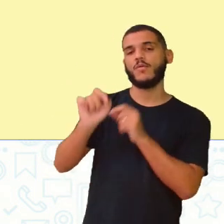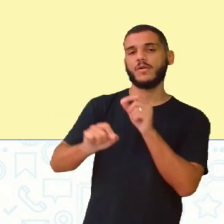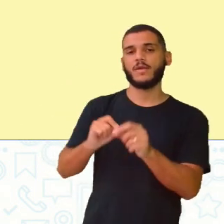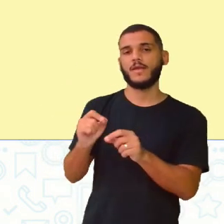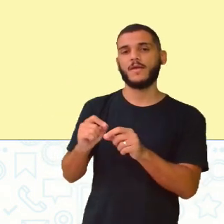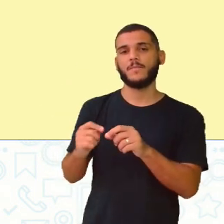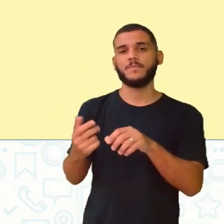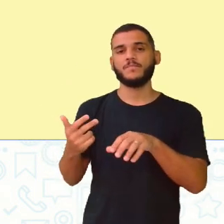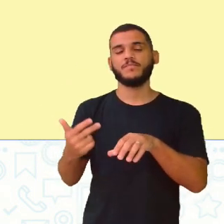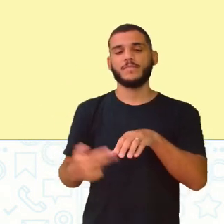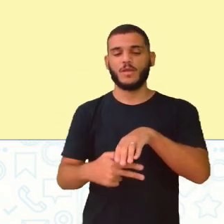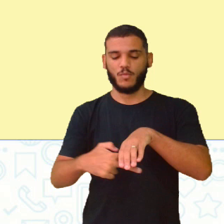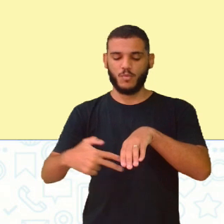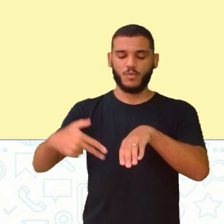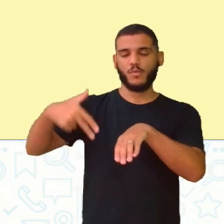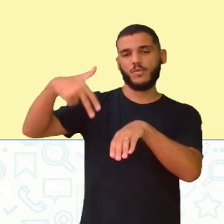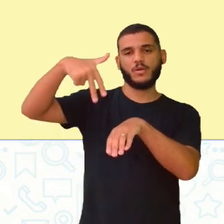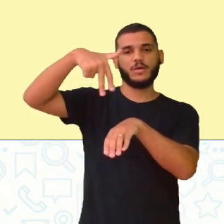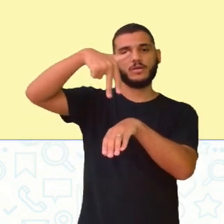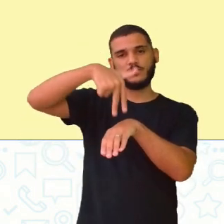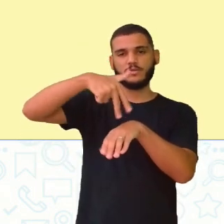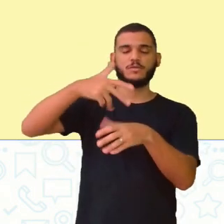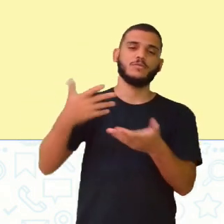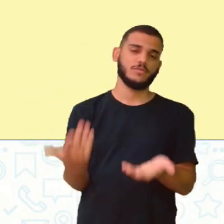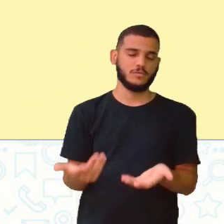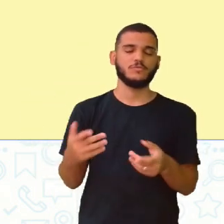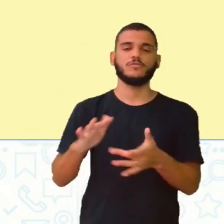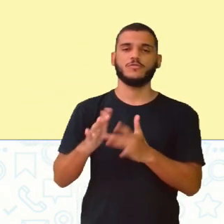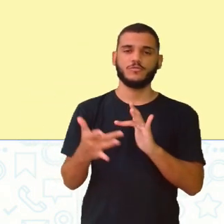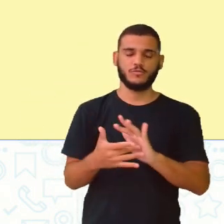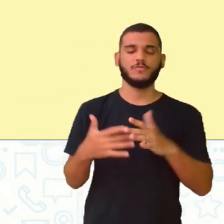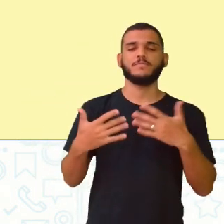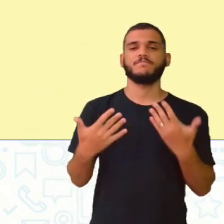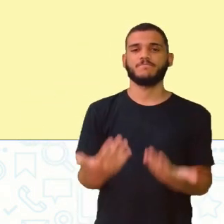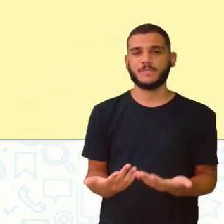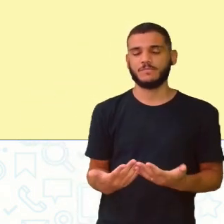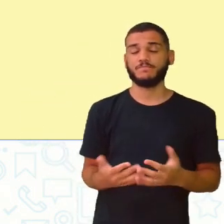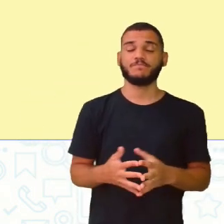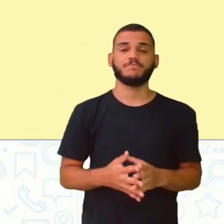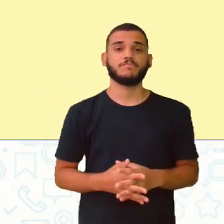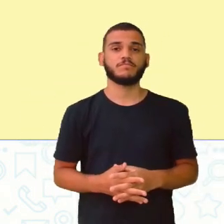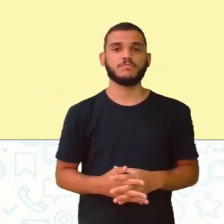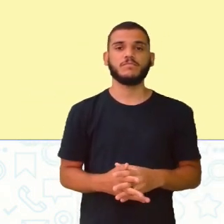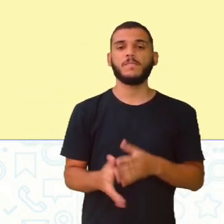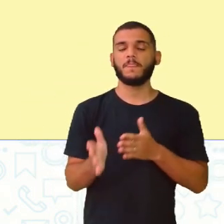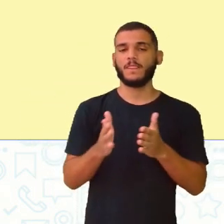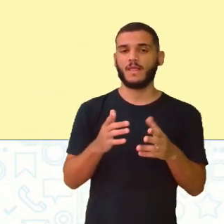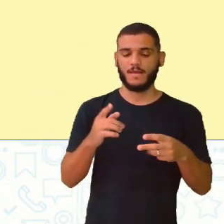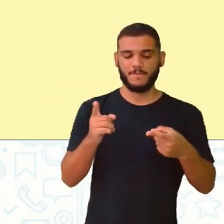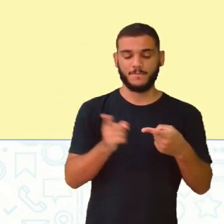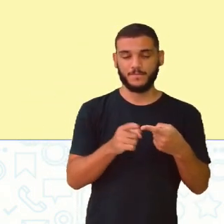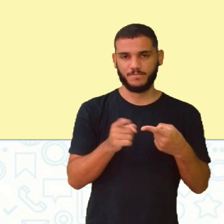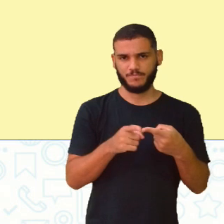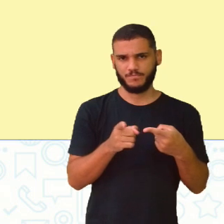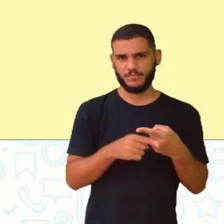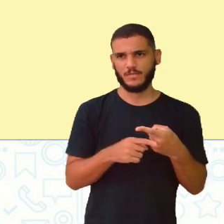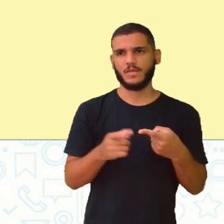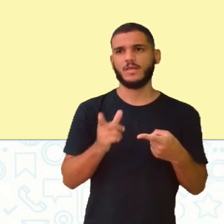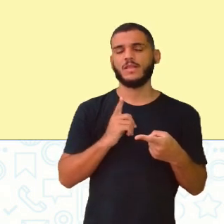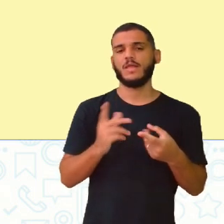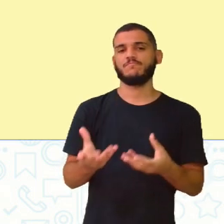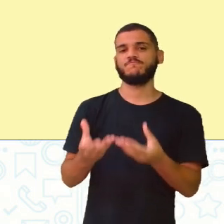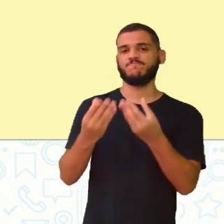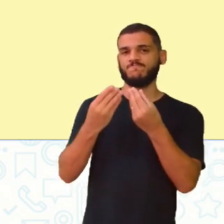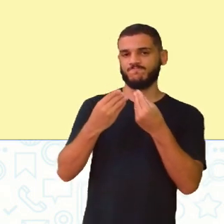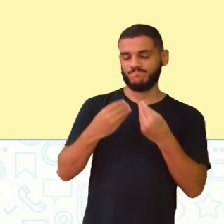vivenciam o cristianismo, a morte e ressurreição de Jesus. Então, a mirra, quando ele recebe